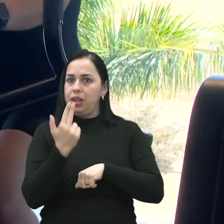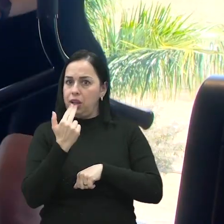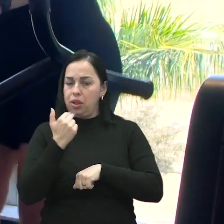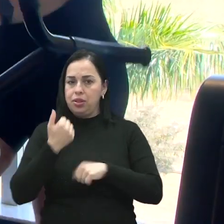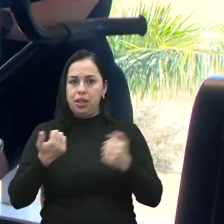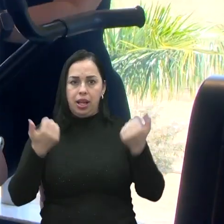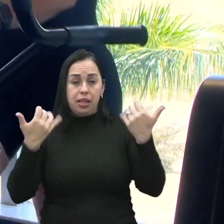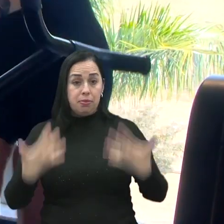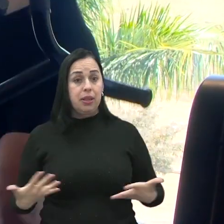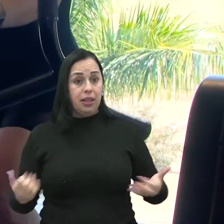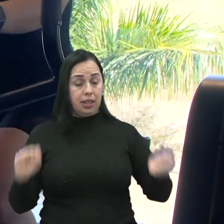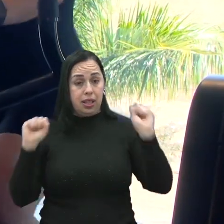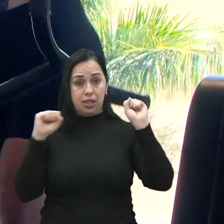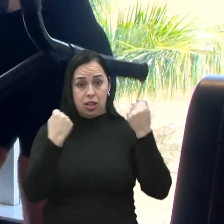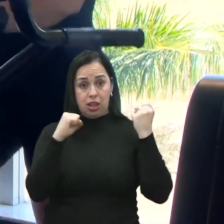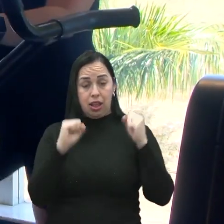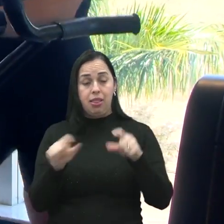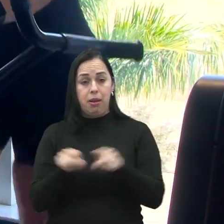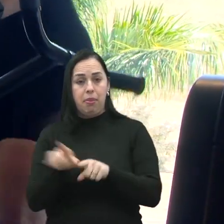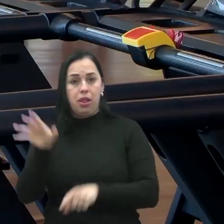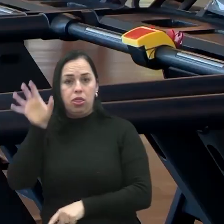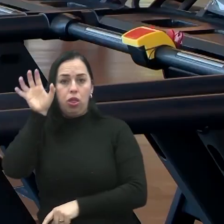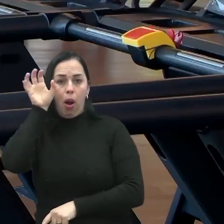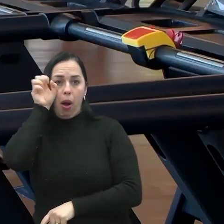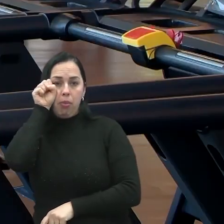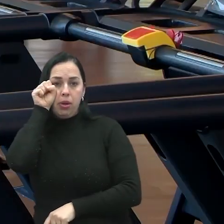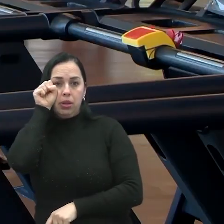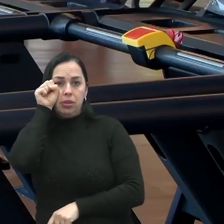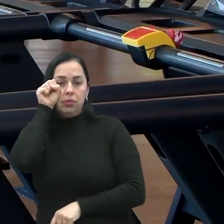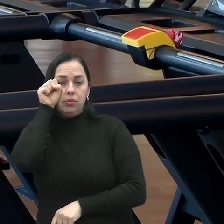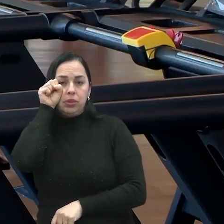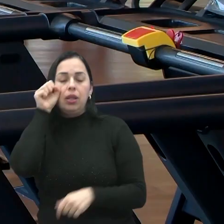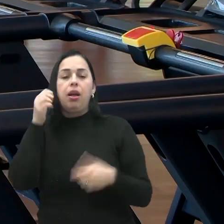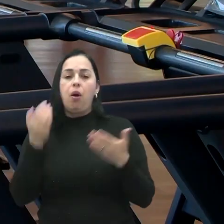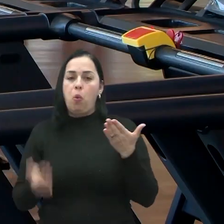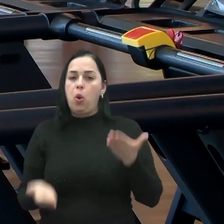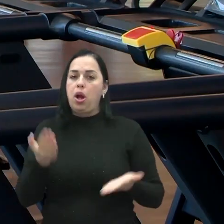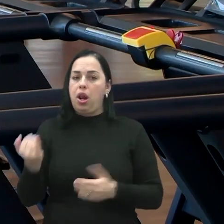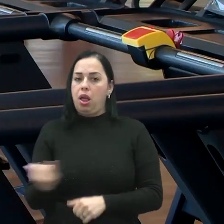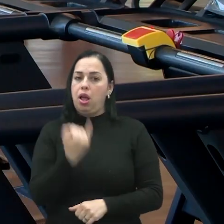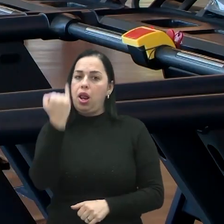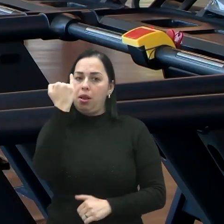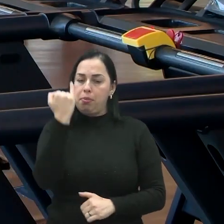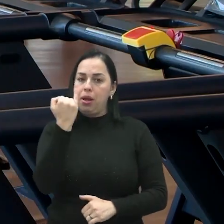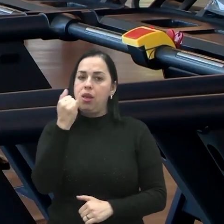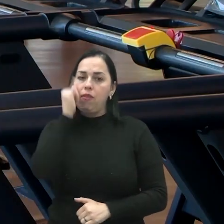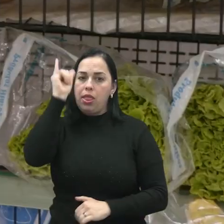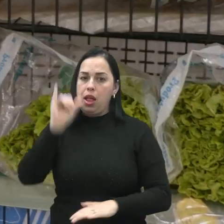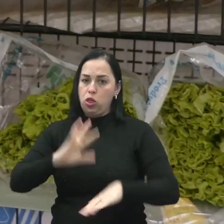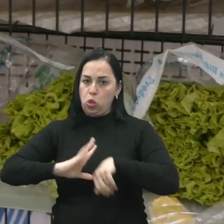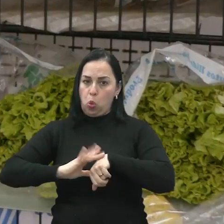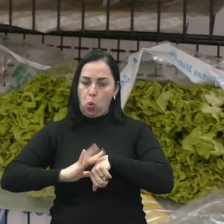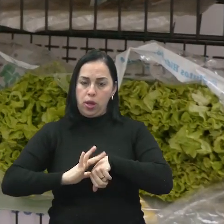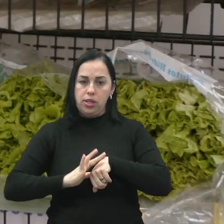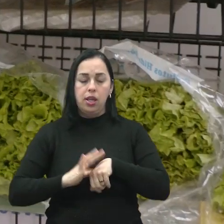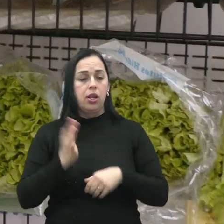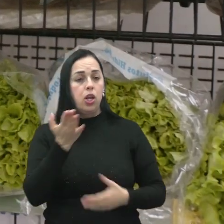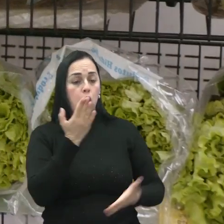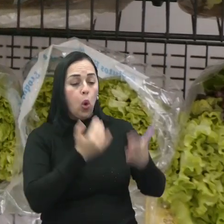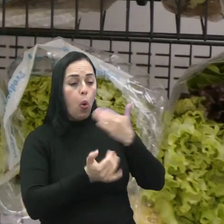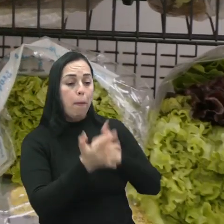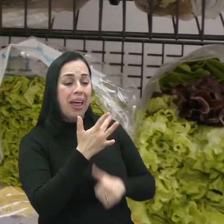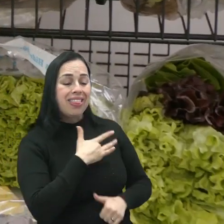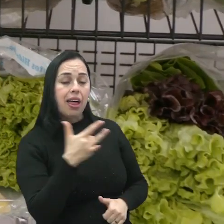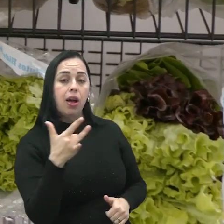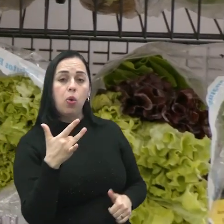de exercícios físicos e o sono regulado também são fatores importantes na prevenção da doença. Dar preferência